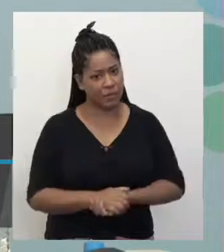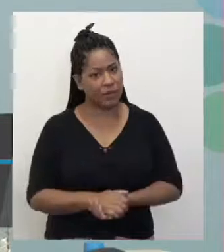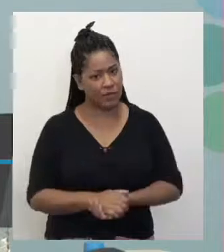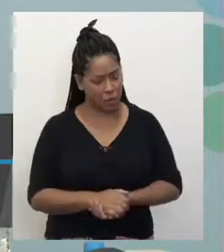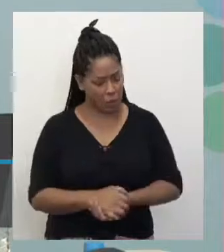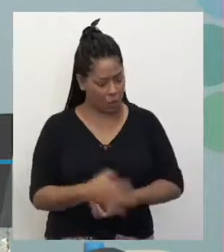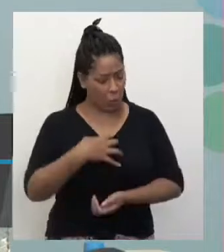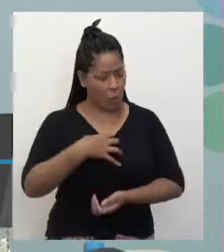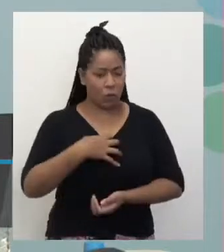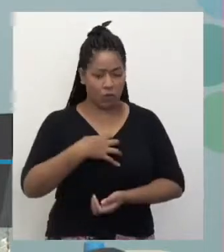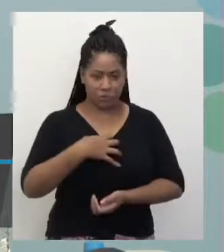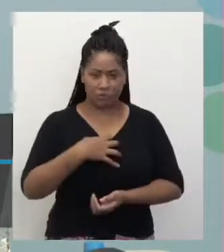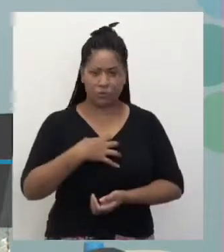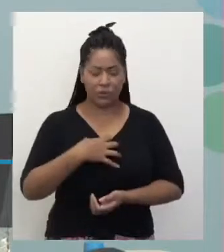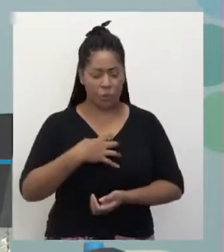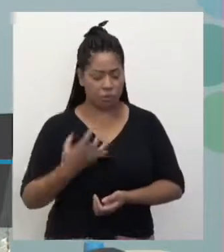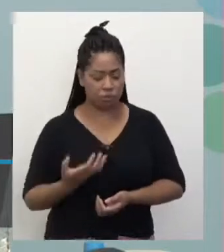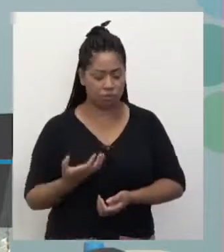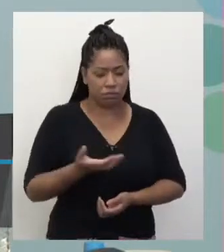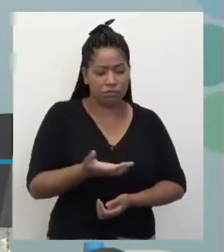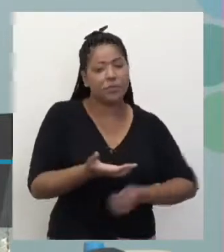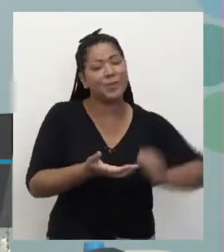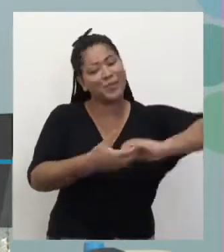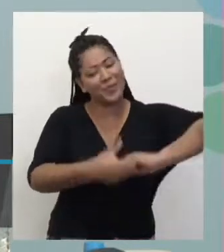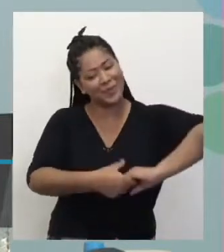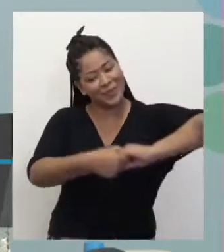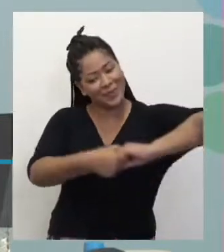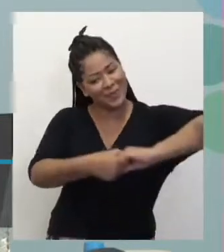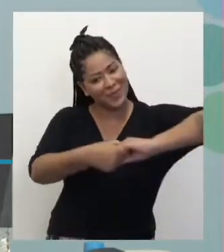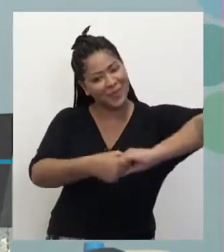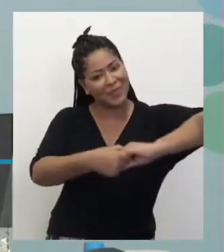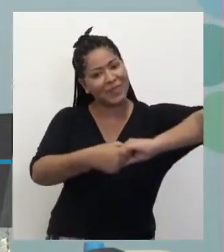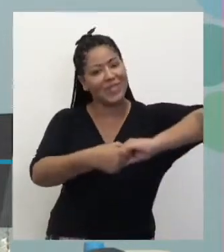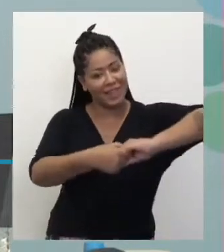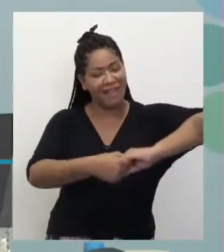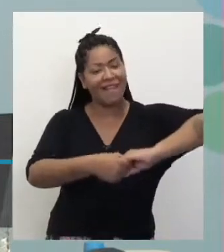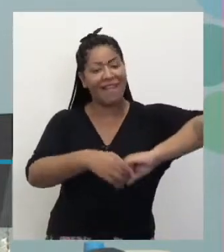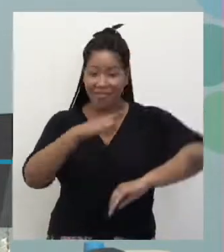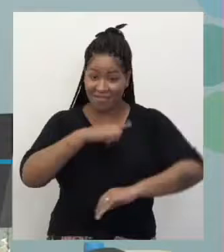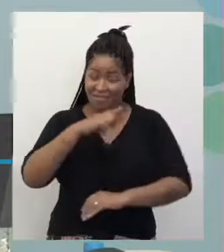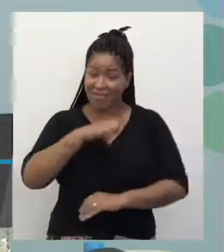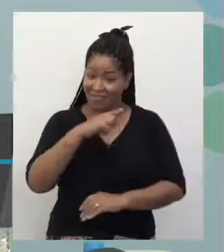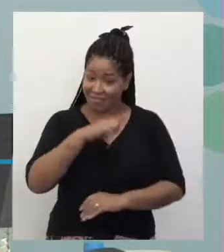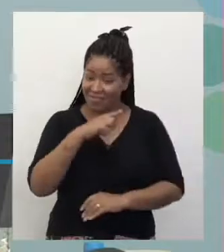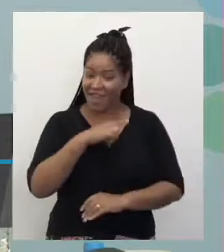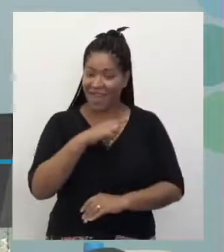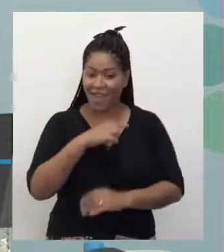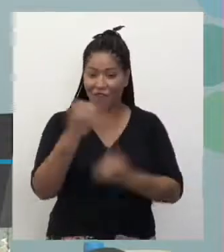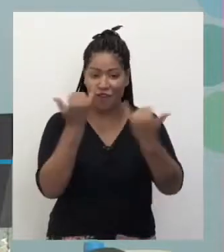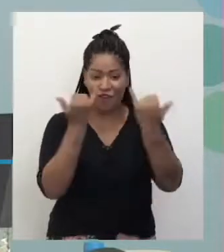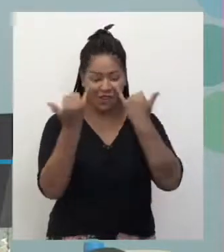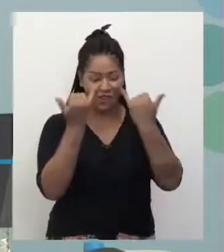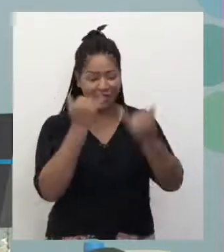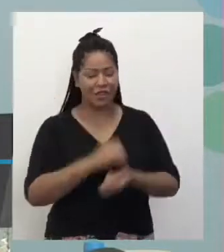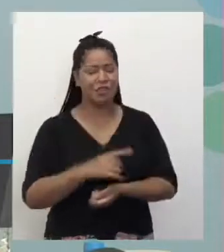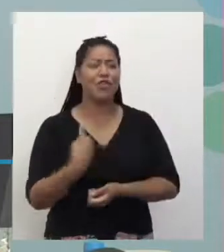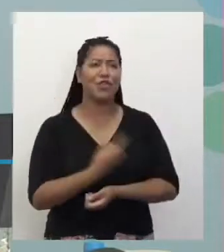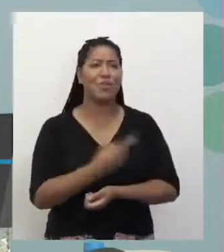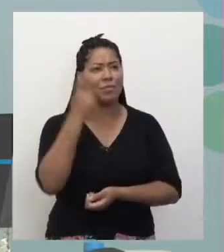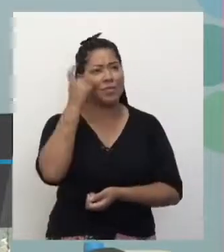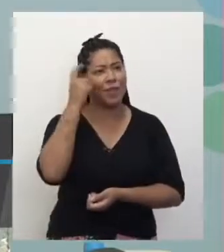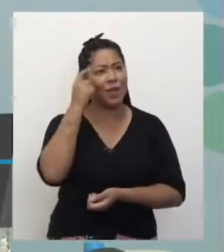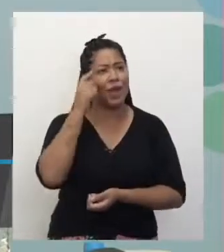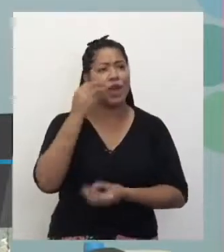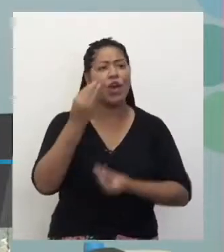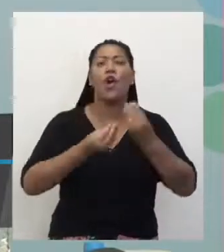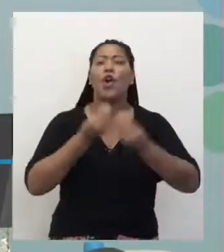né? O estender a mão, tem tanta informação para transmitir para a gente, né? Então, vamos pensar nisso, né? De que modo